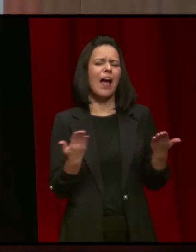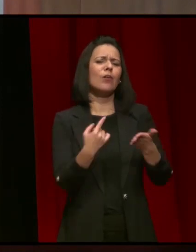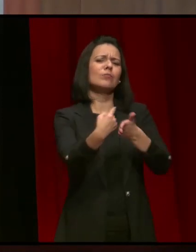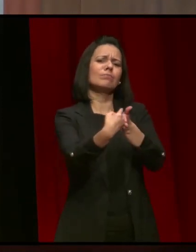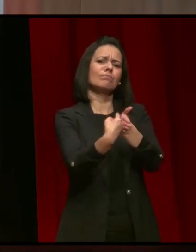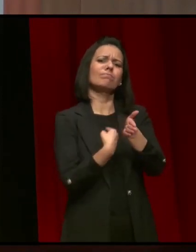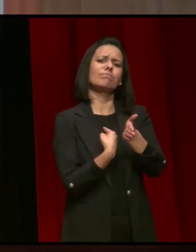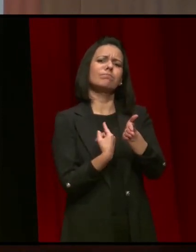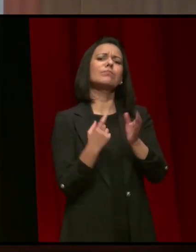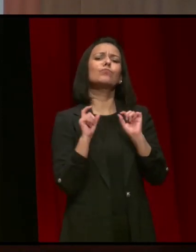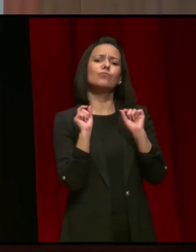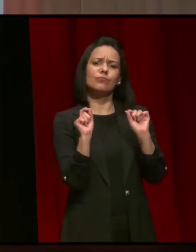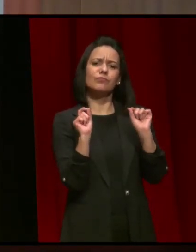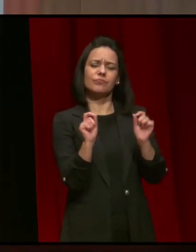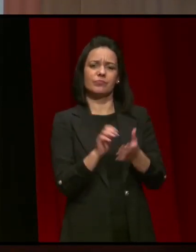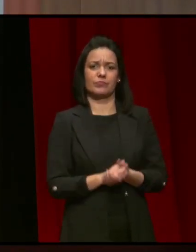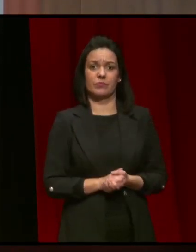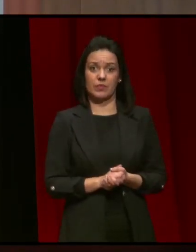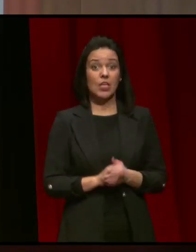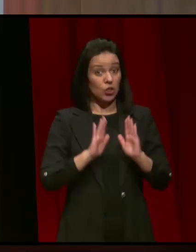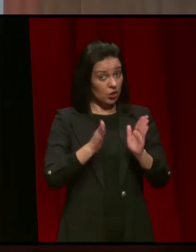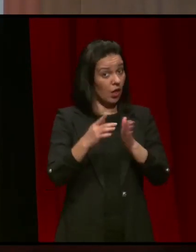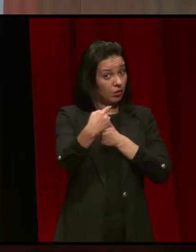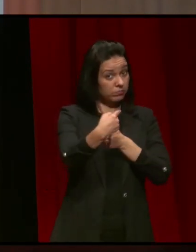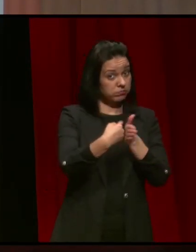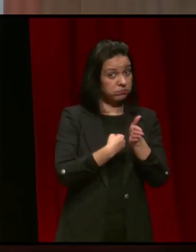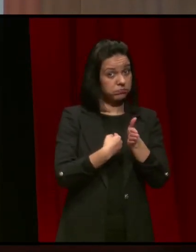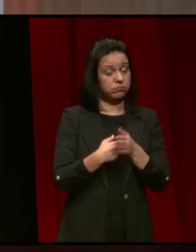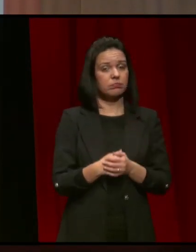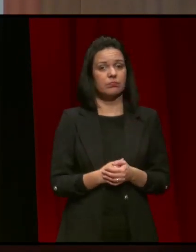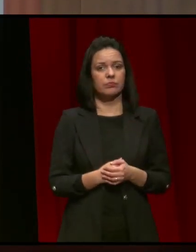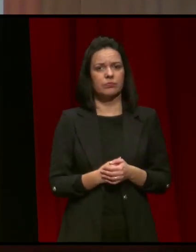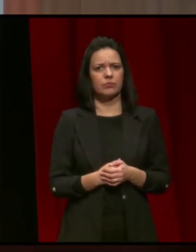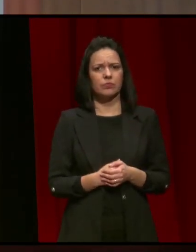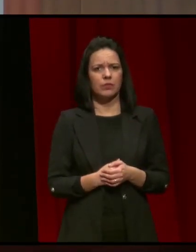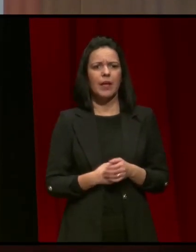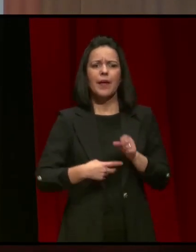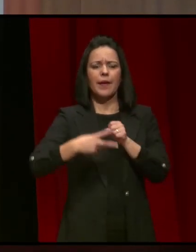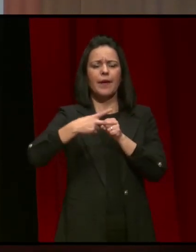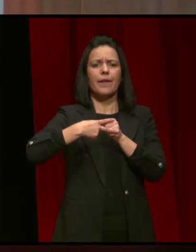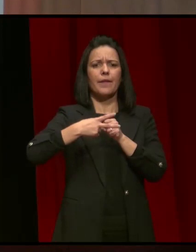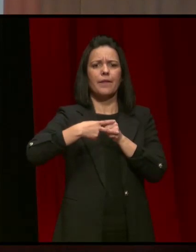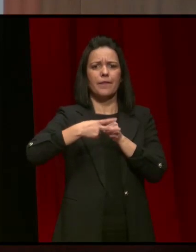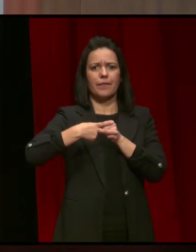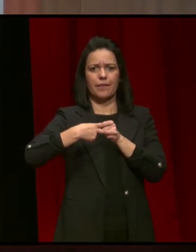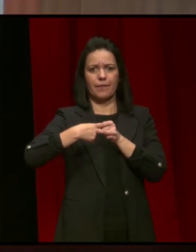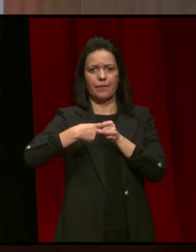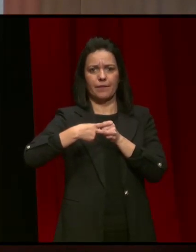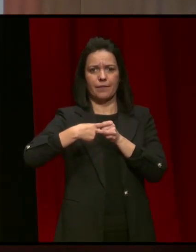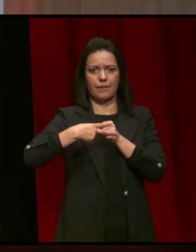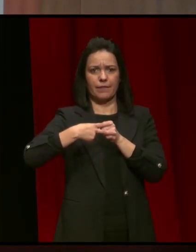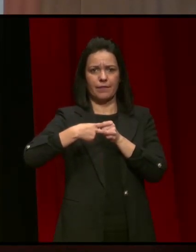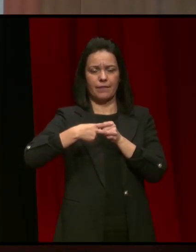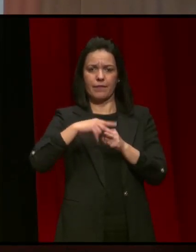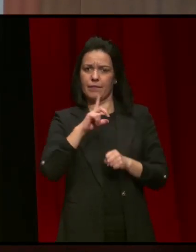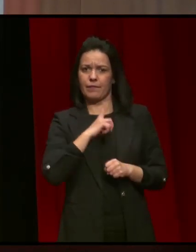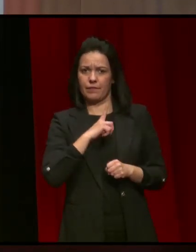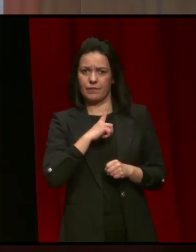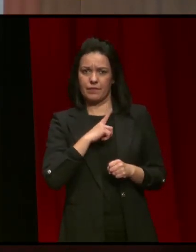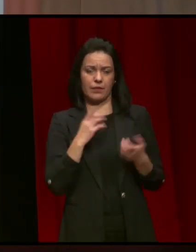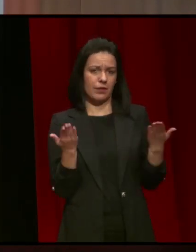foi feita para mim, é o seguinte, perguntaram para mim como é que se escreve o verbo sam e o verbo bará.